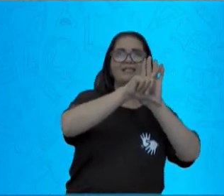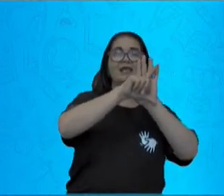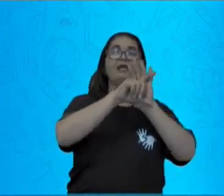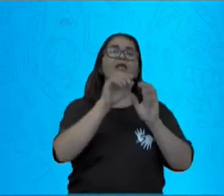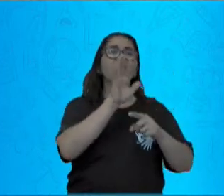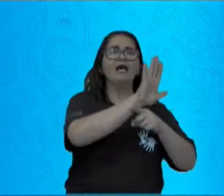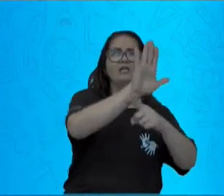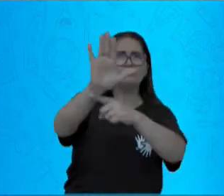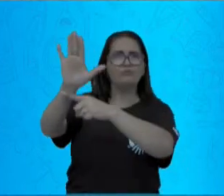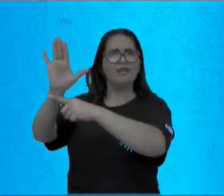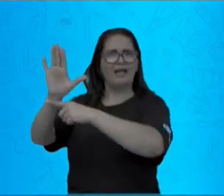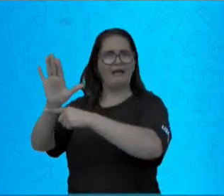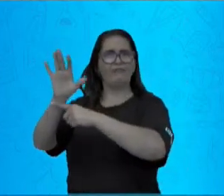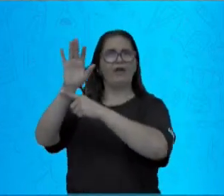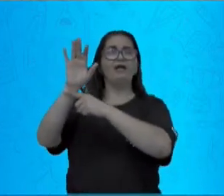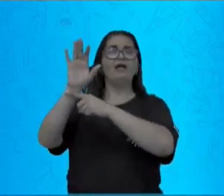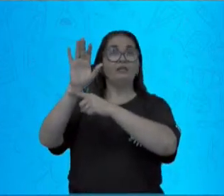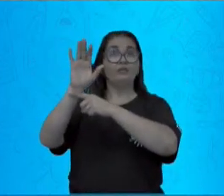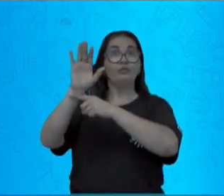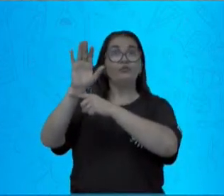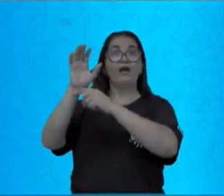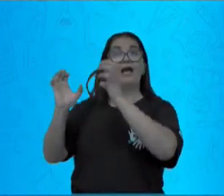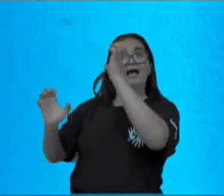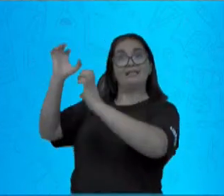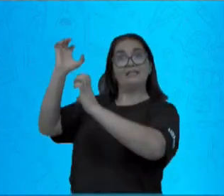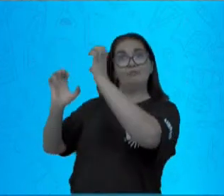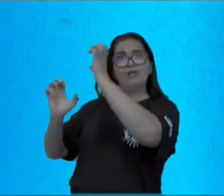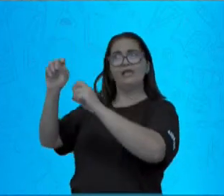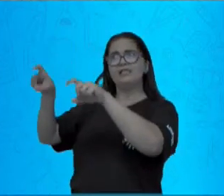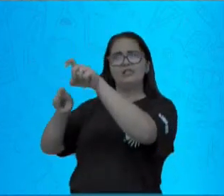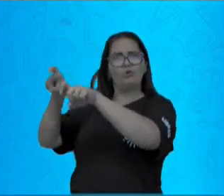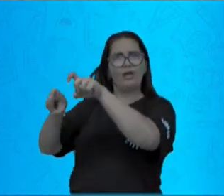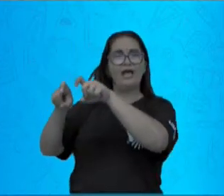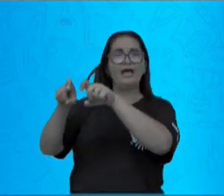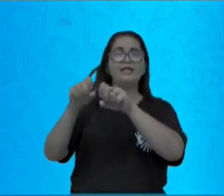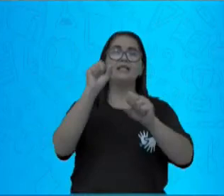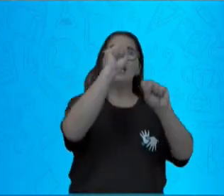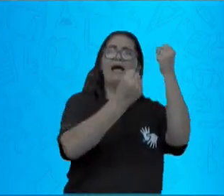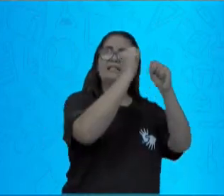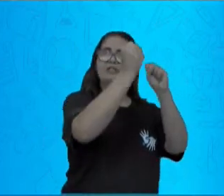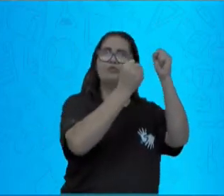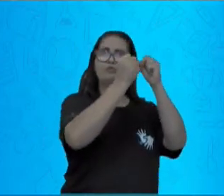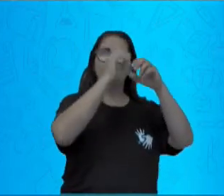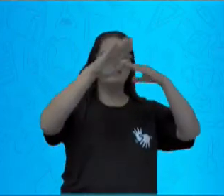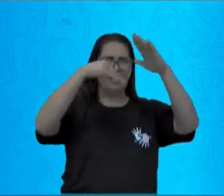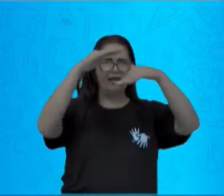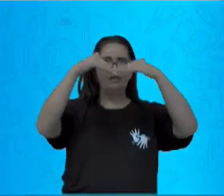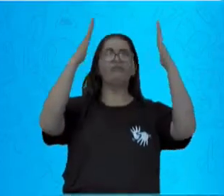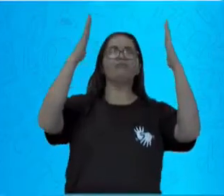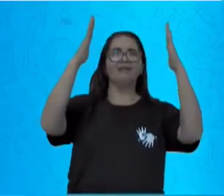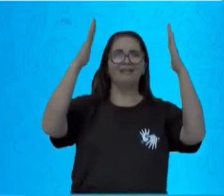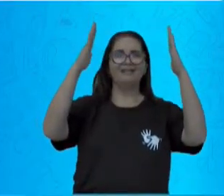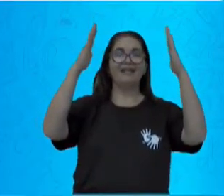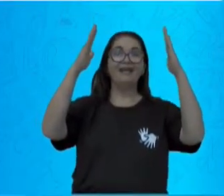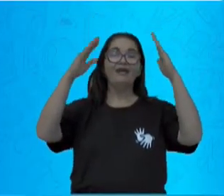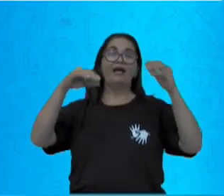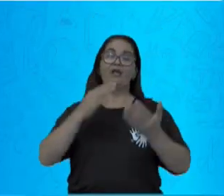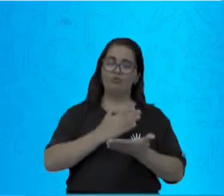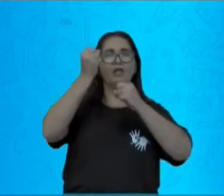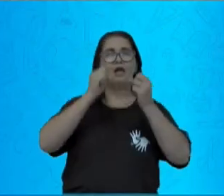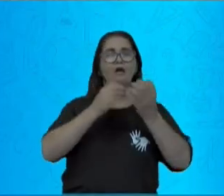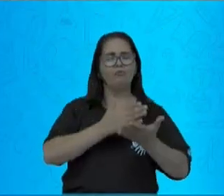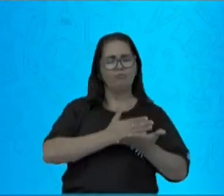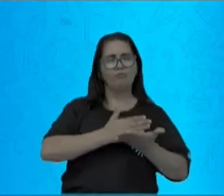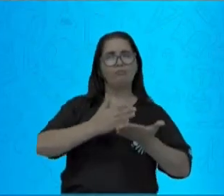da manufatura, empresas rurais, indústrias navais, resultando assim a Revolução